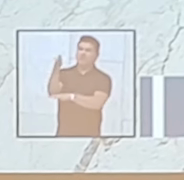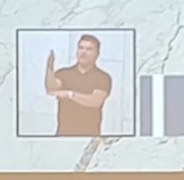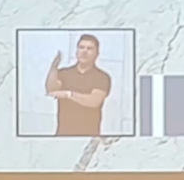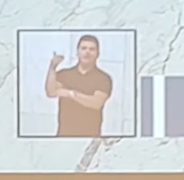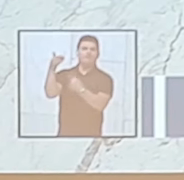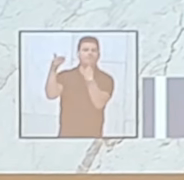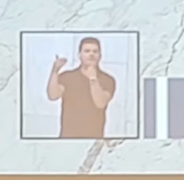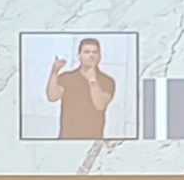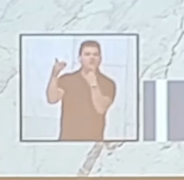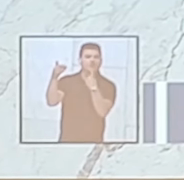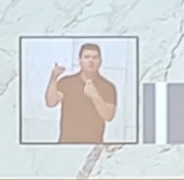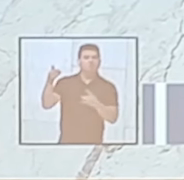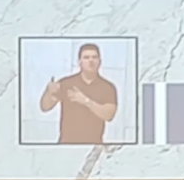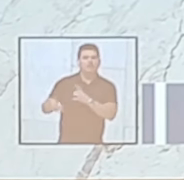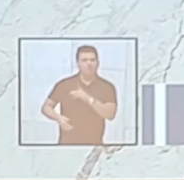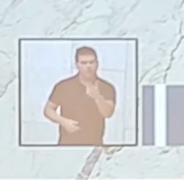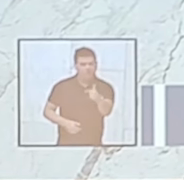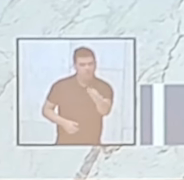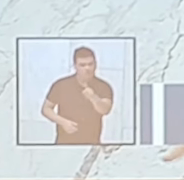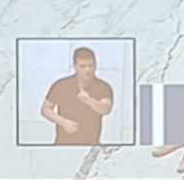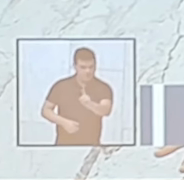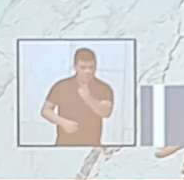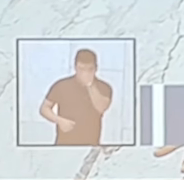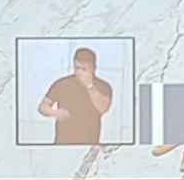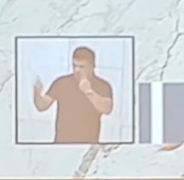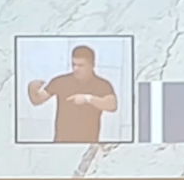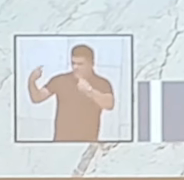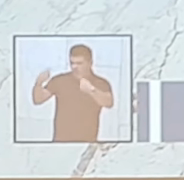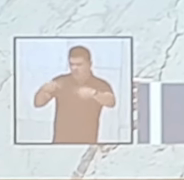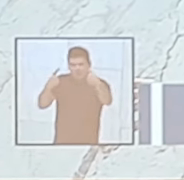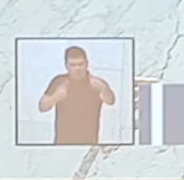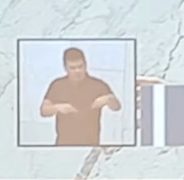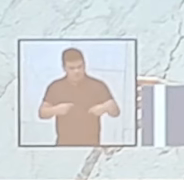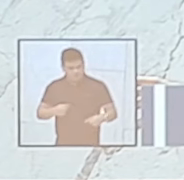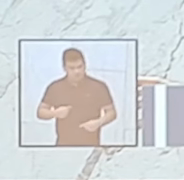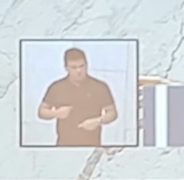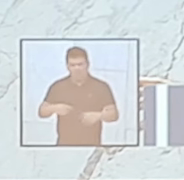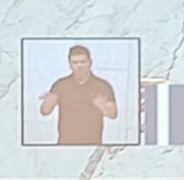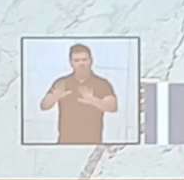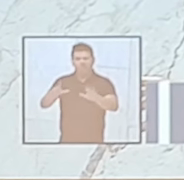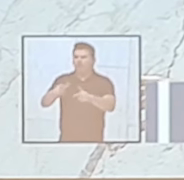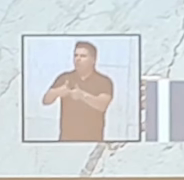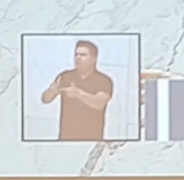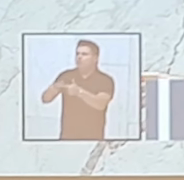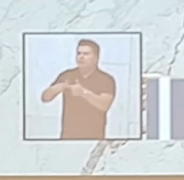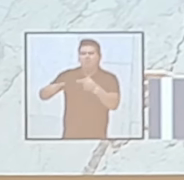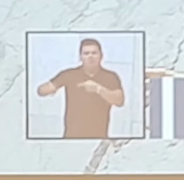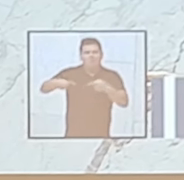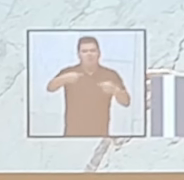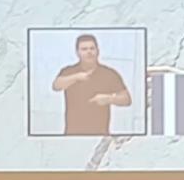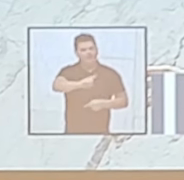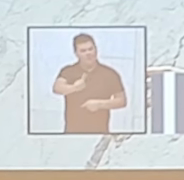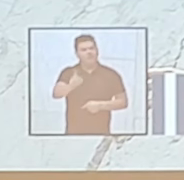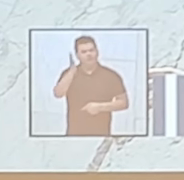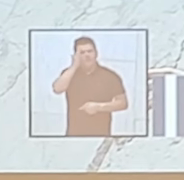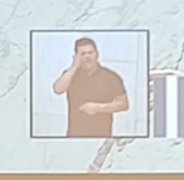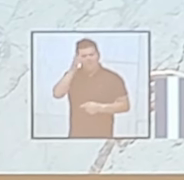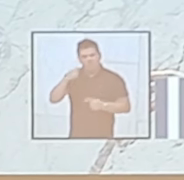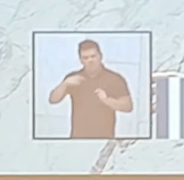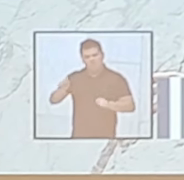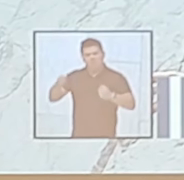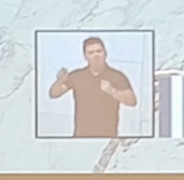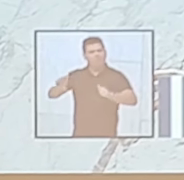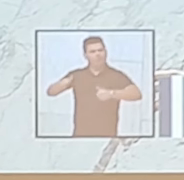sem medo daqueles que têm posições distintas. Vamos debater, nenhum problema no debate, o contraditório é bom, é positivo, é